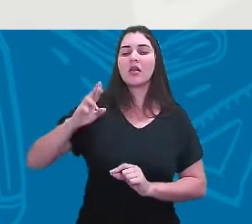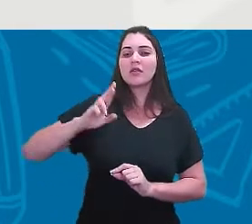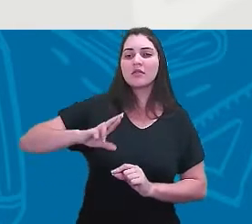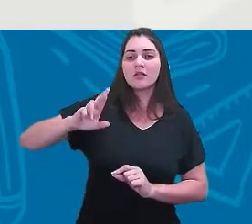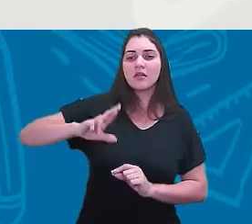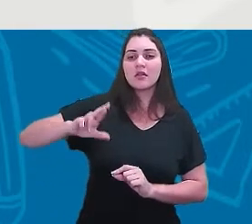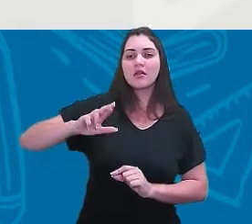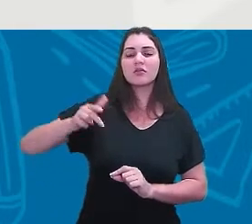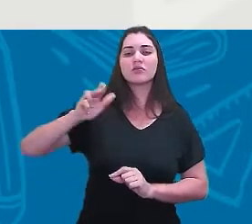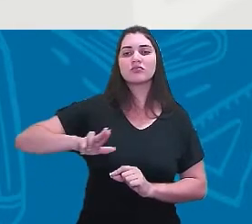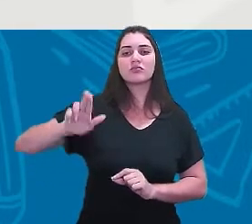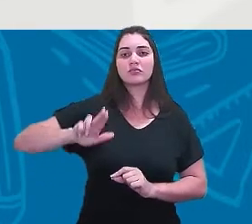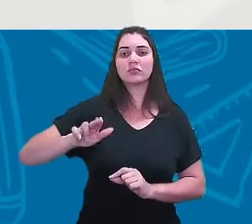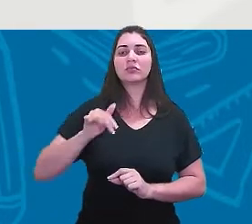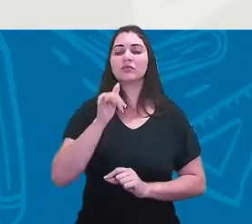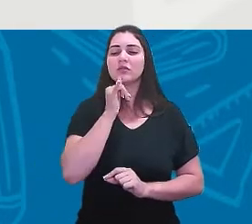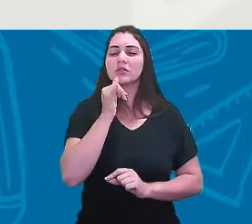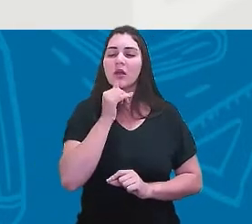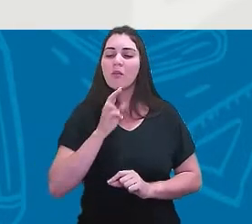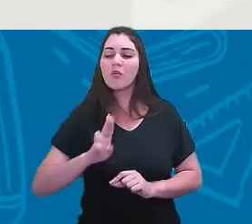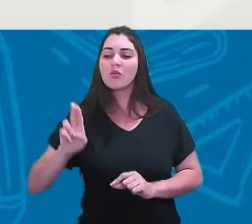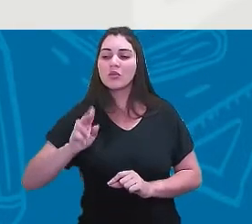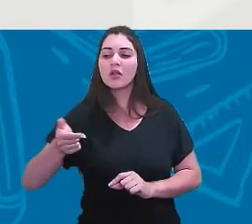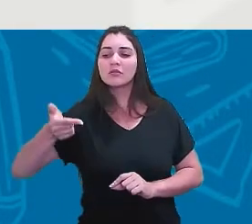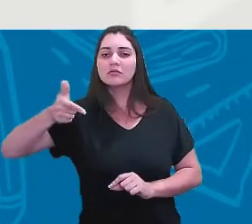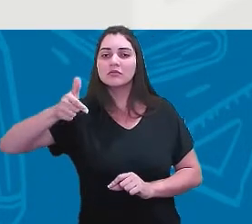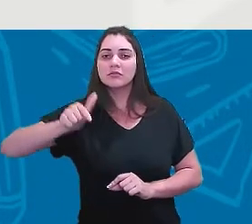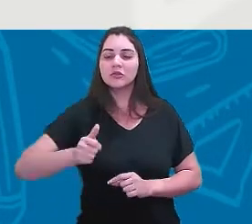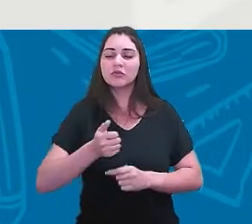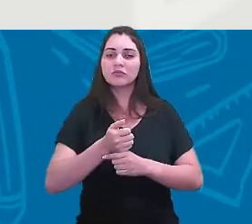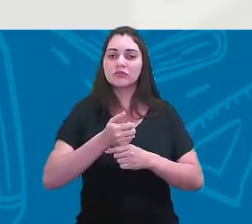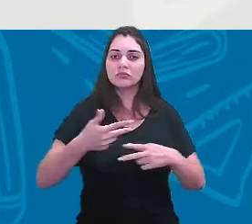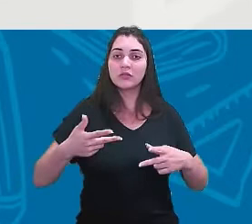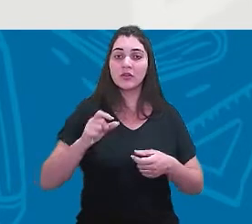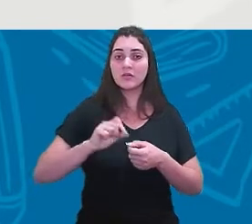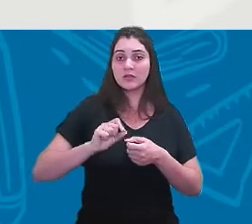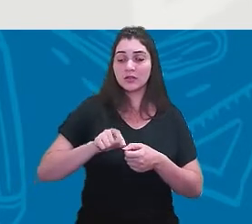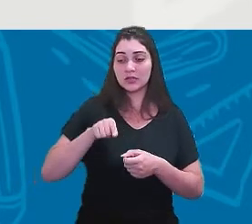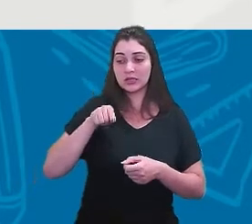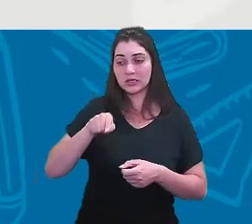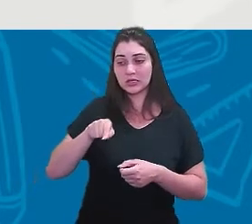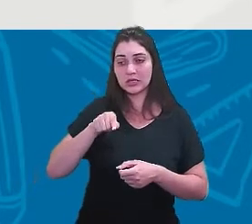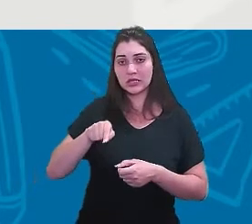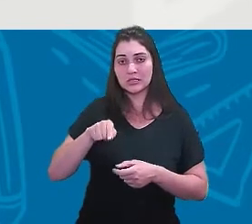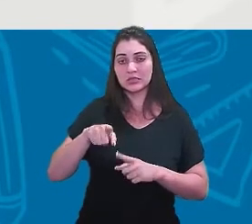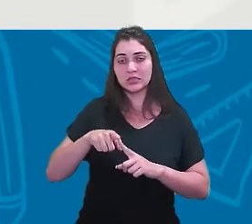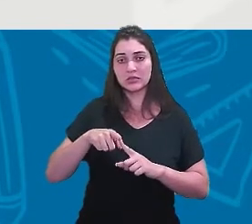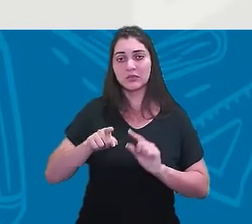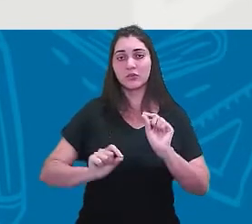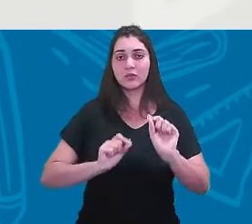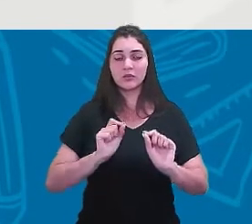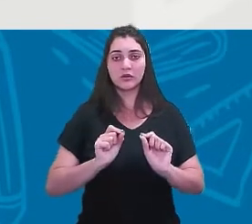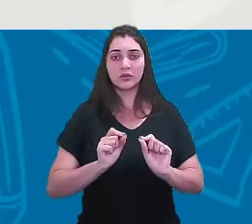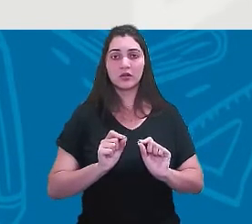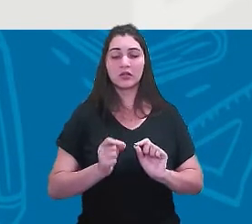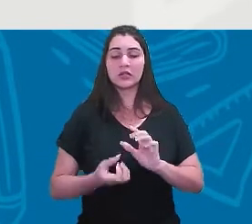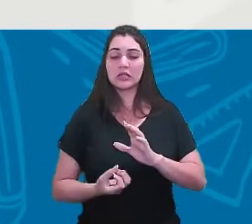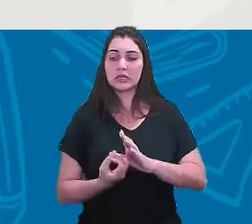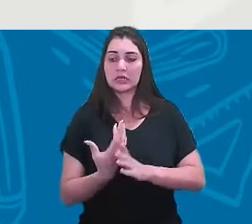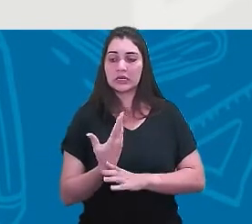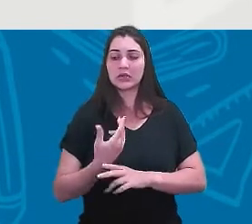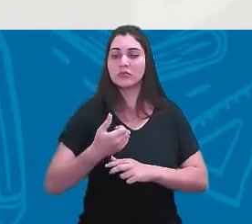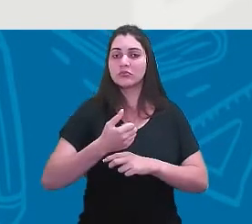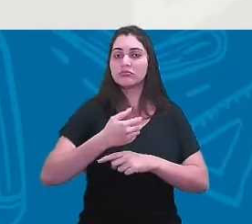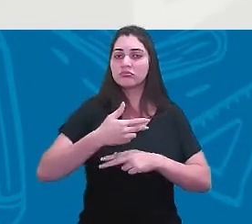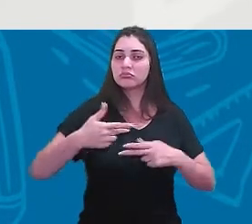gente promove a reutilização de materiais, a gente vai fazer com que aquela matéria-prima, né, que produz aquele